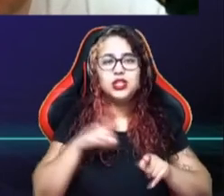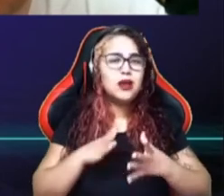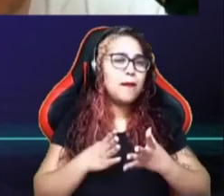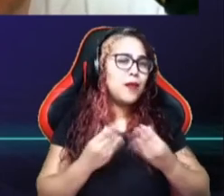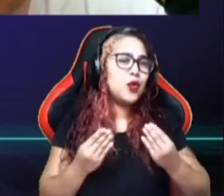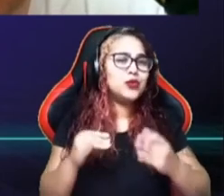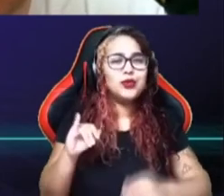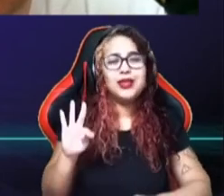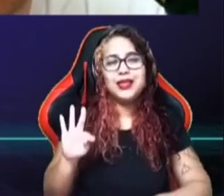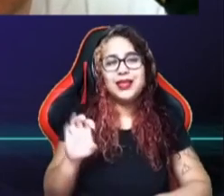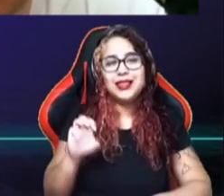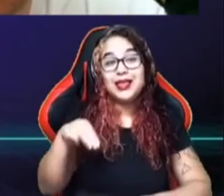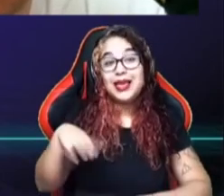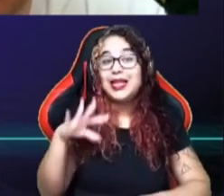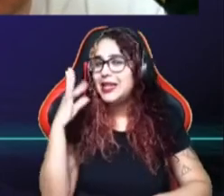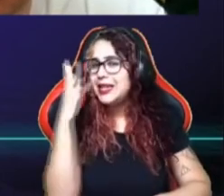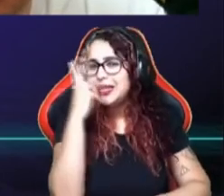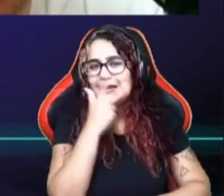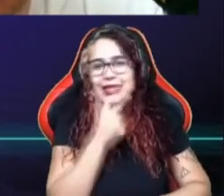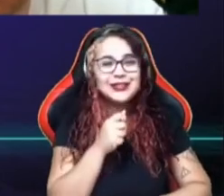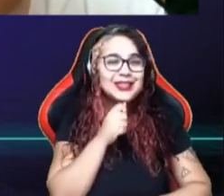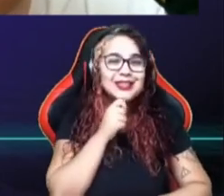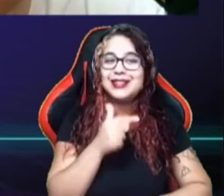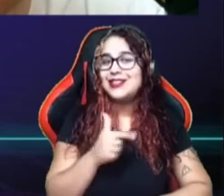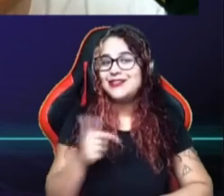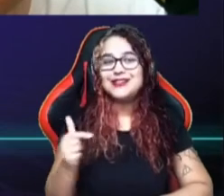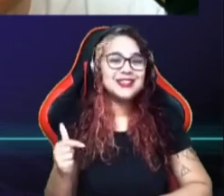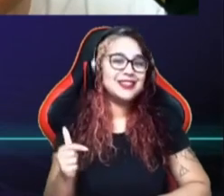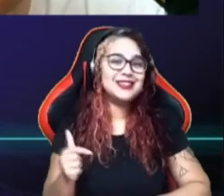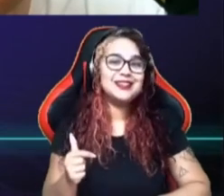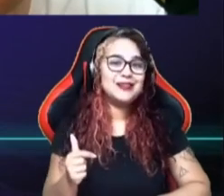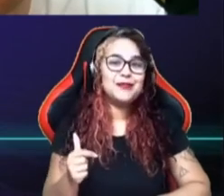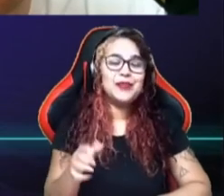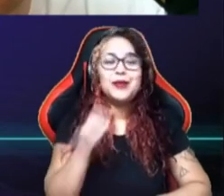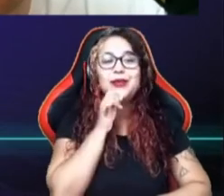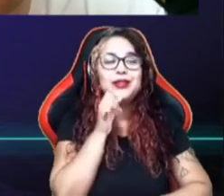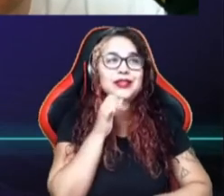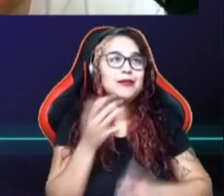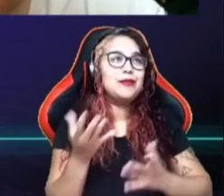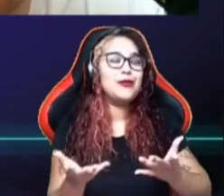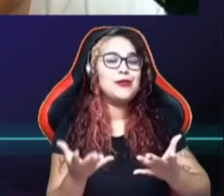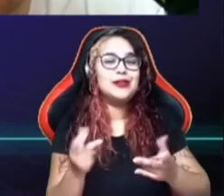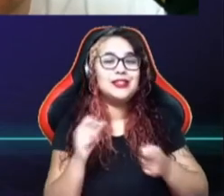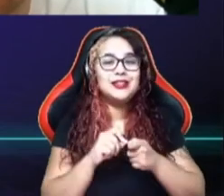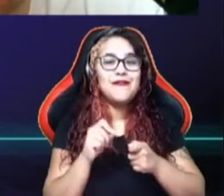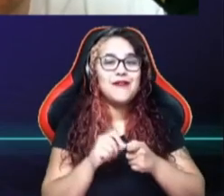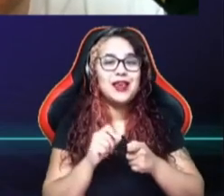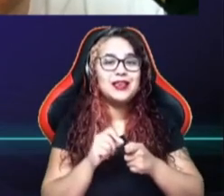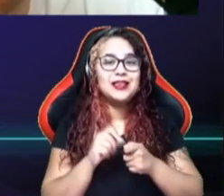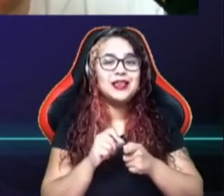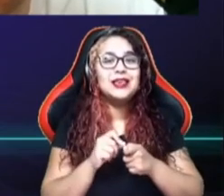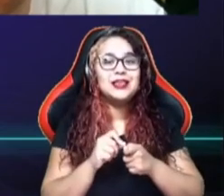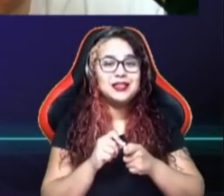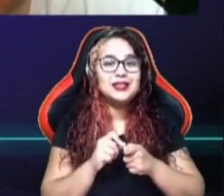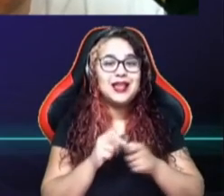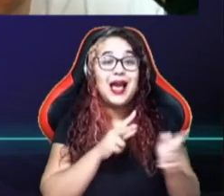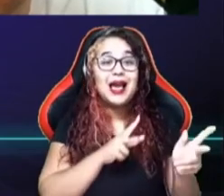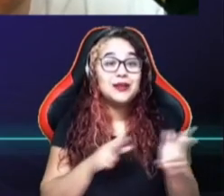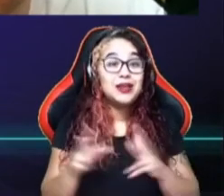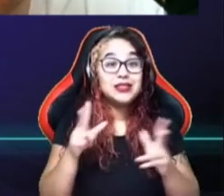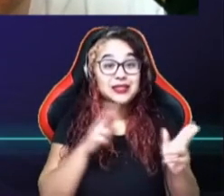jogo que a gente ainda não tinha. Itens por exemplo, a gente fez algumas animações que era quando você usava